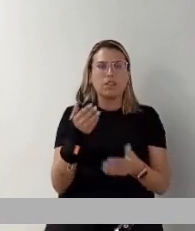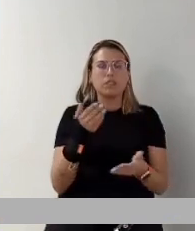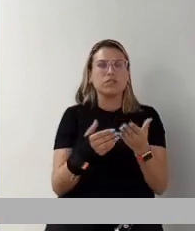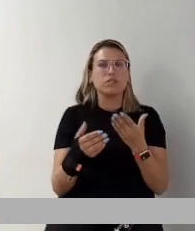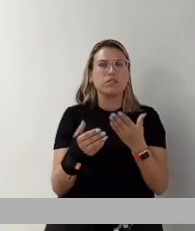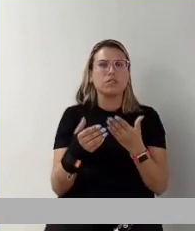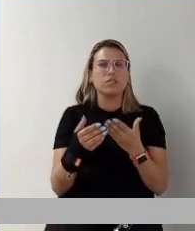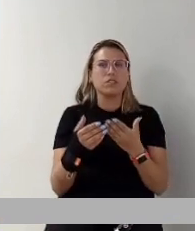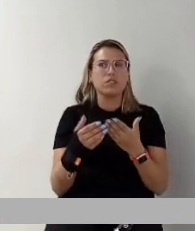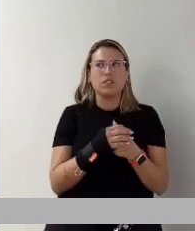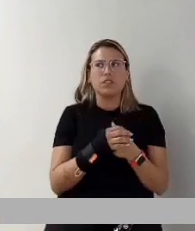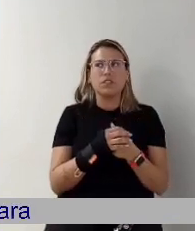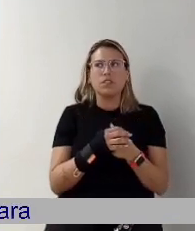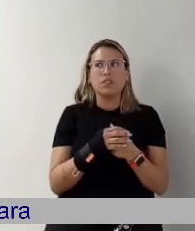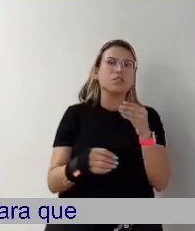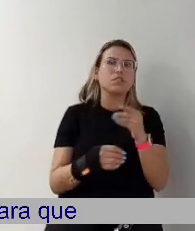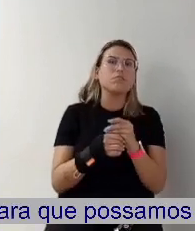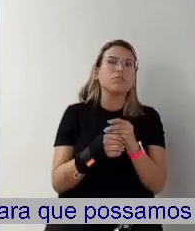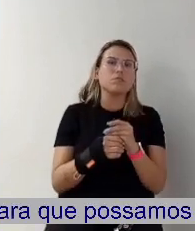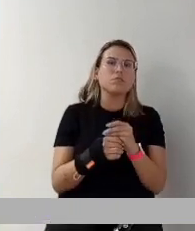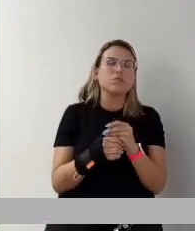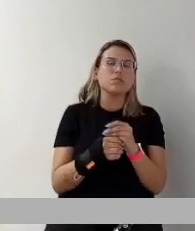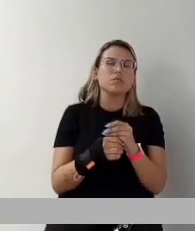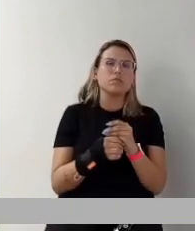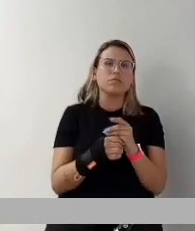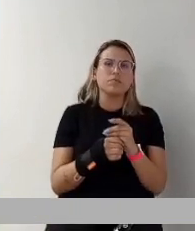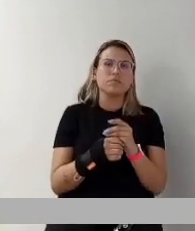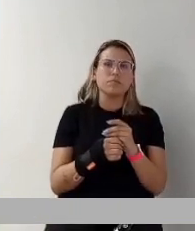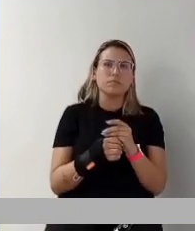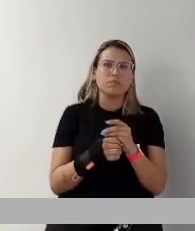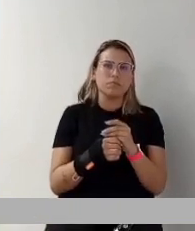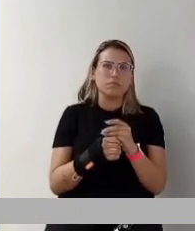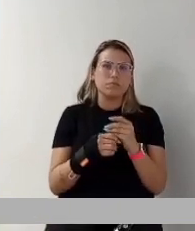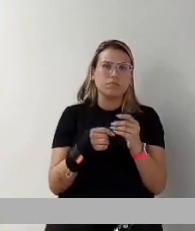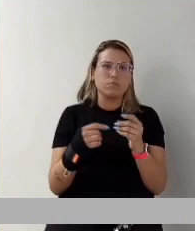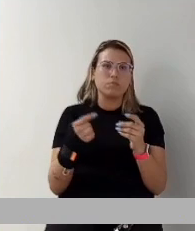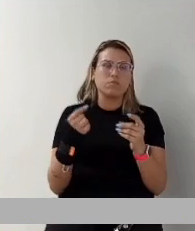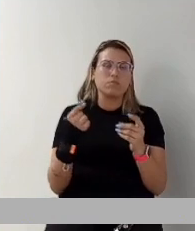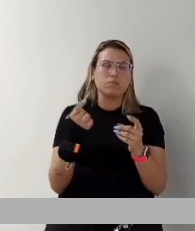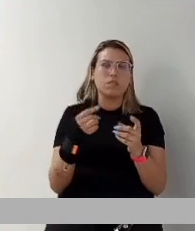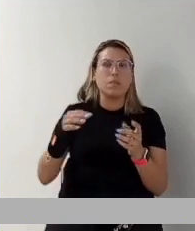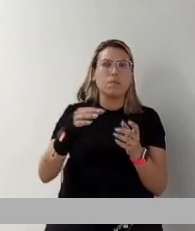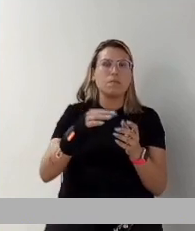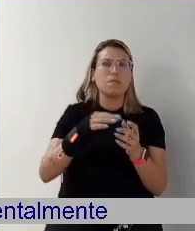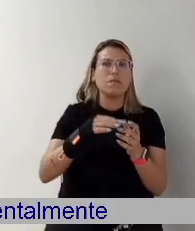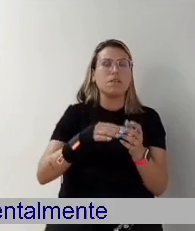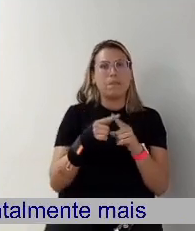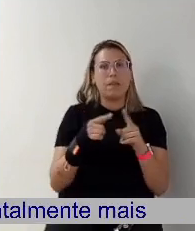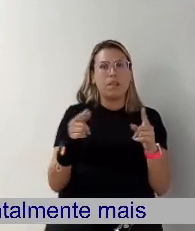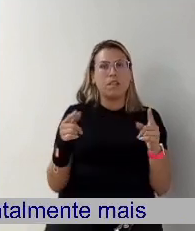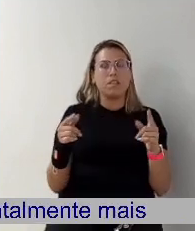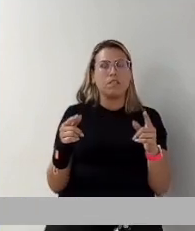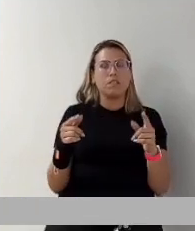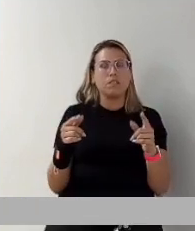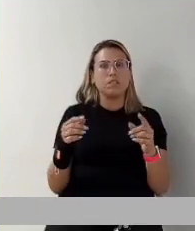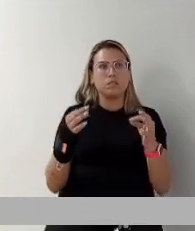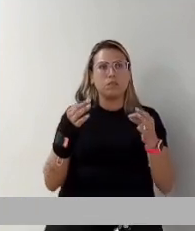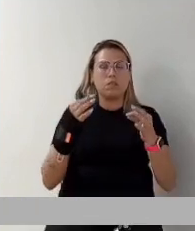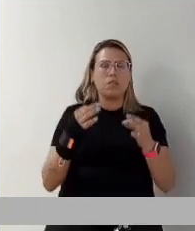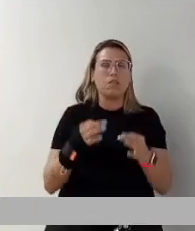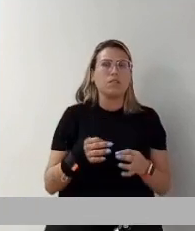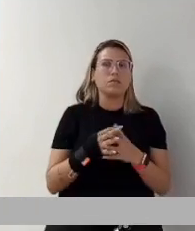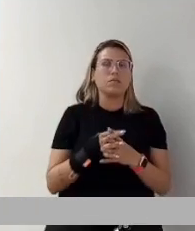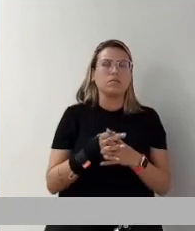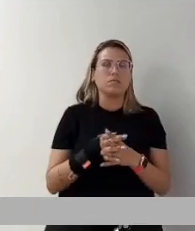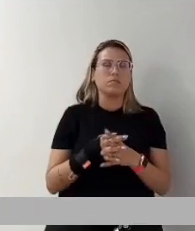também contribuir para que possamos ter uma questão ambiental o município ambientalmente mais correto mas